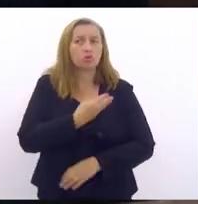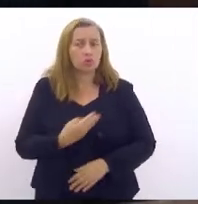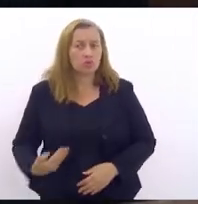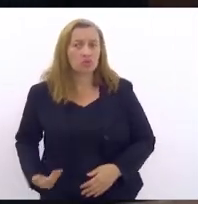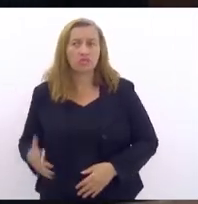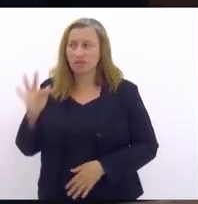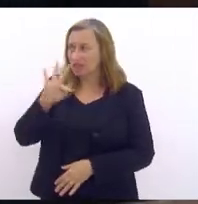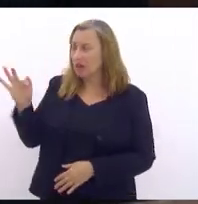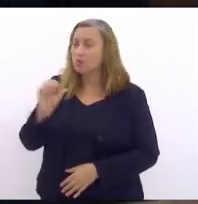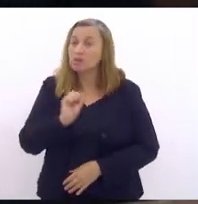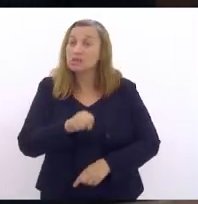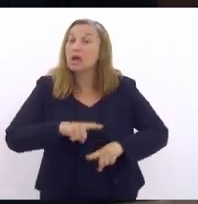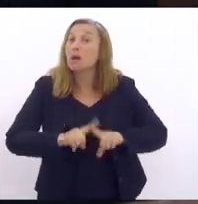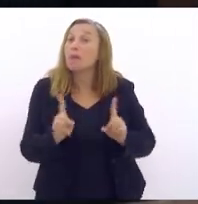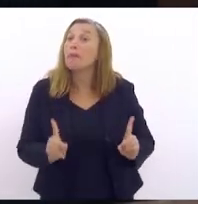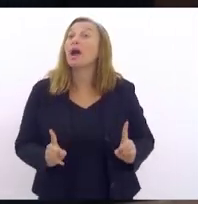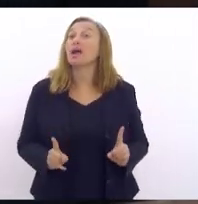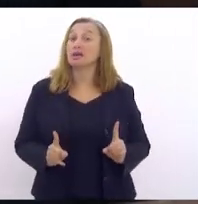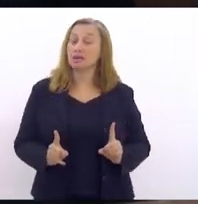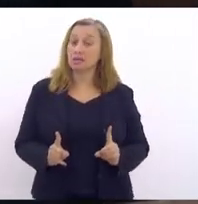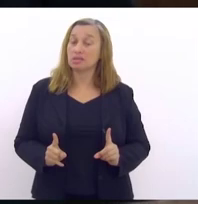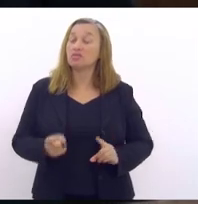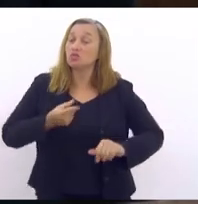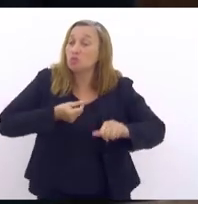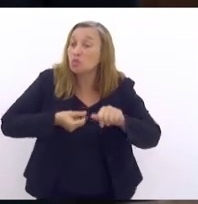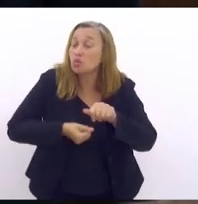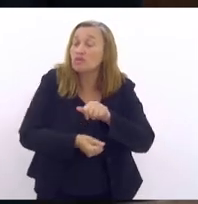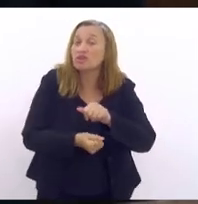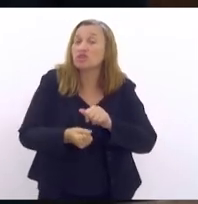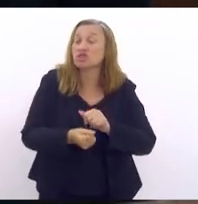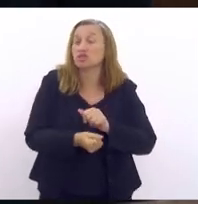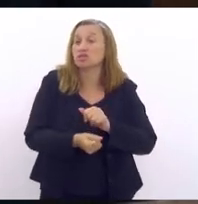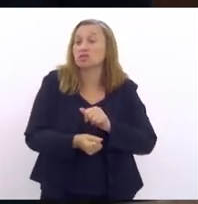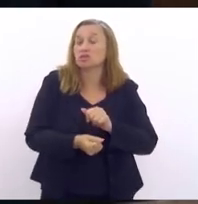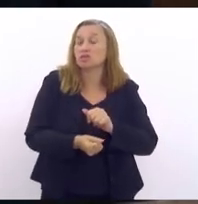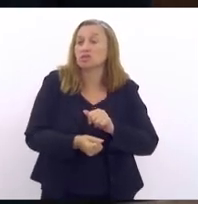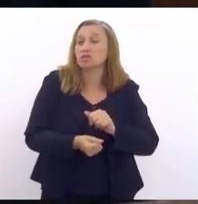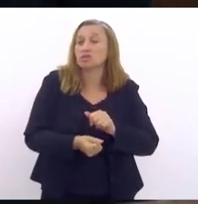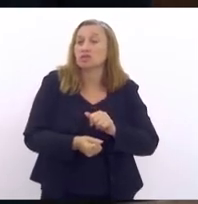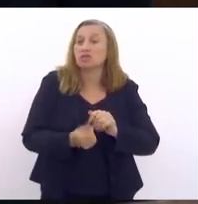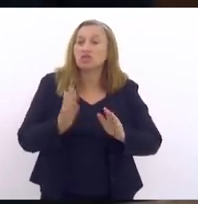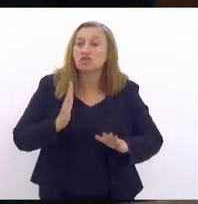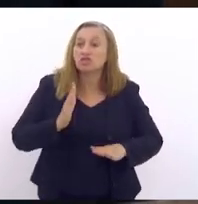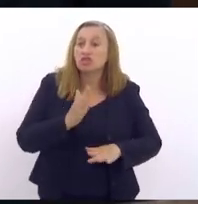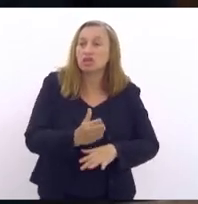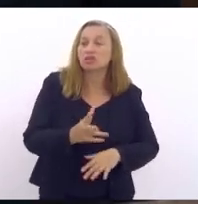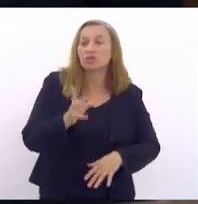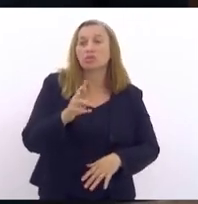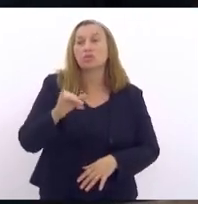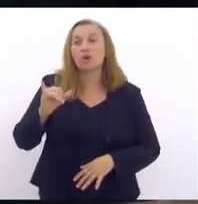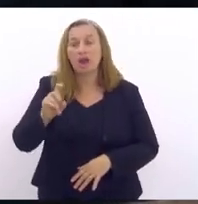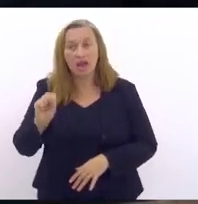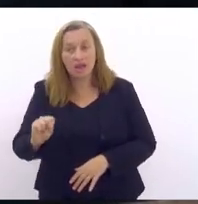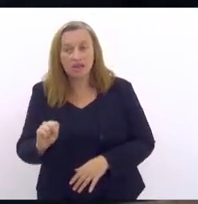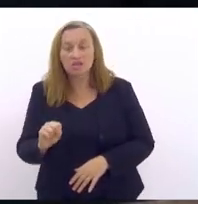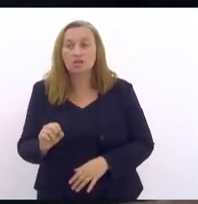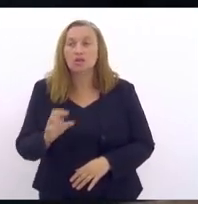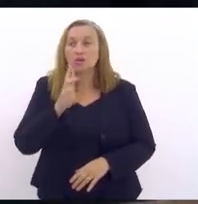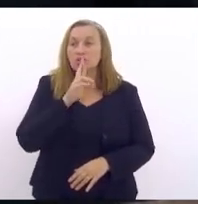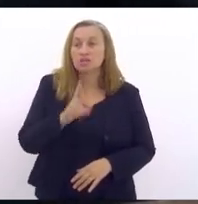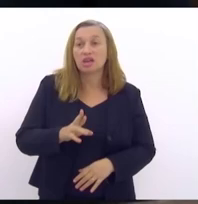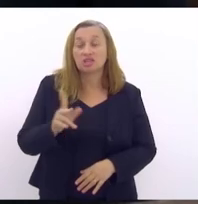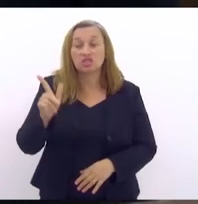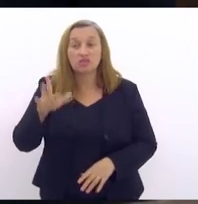é. Mas talvez, se fosse esse investimento diretamente no RAIS, talvez o resultado seria